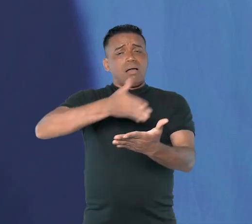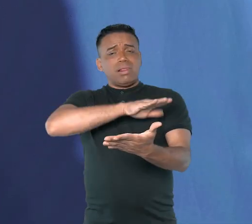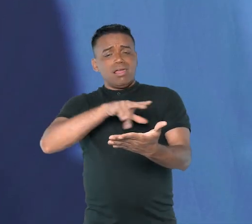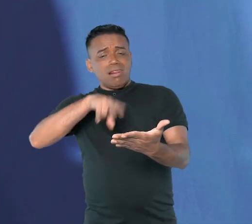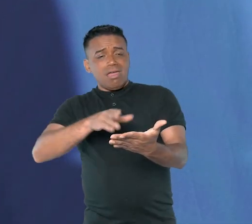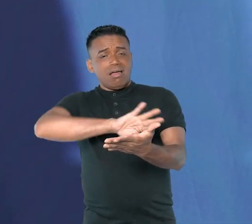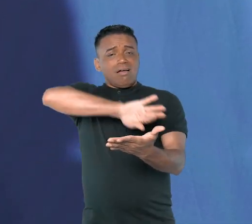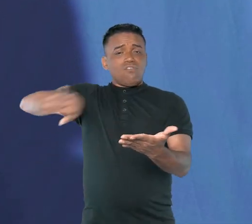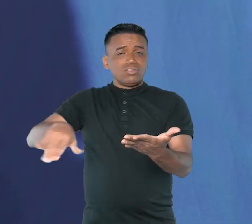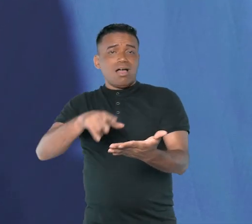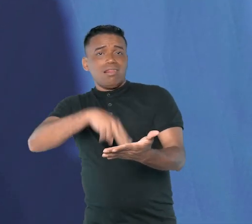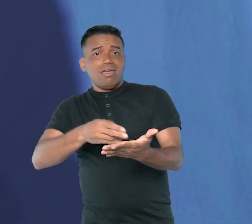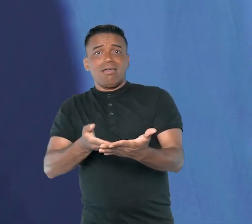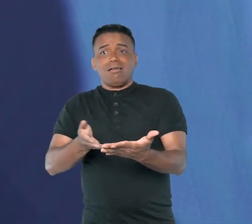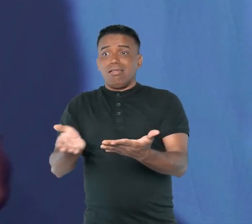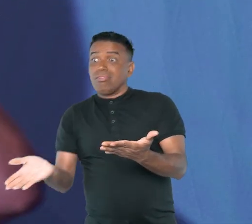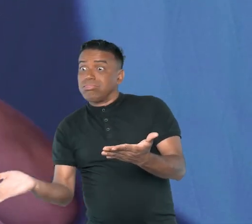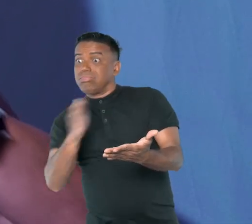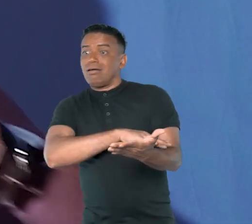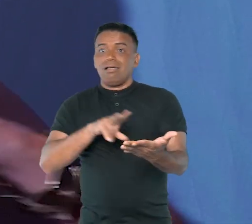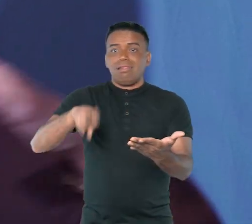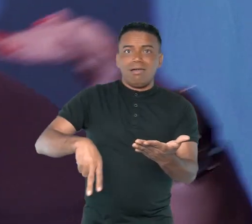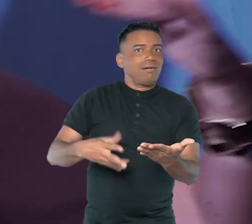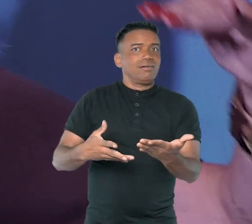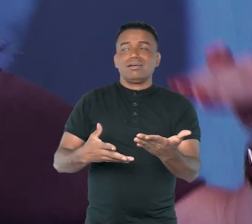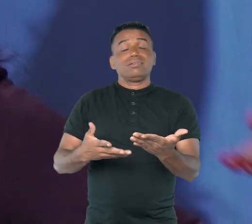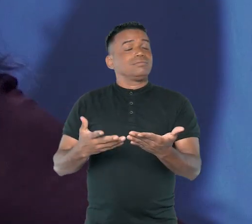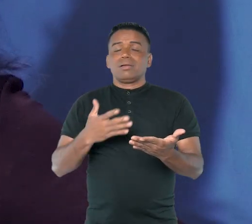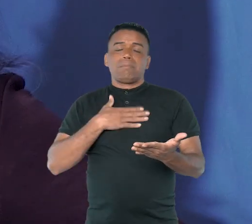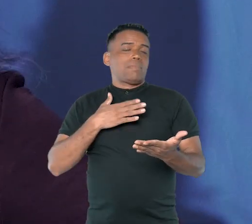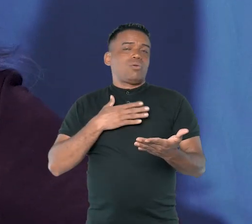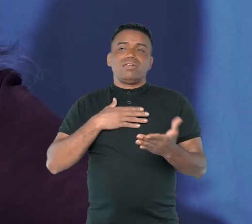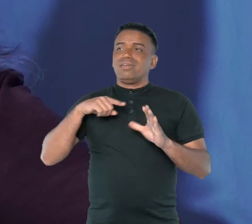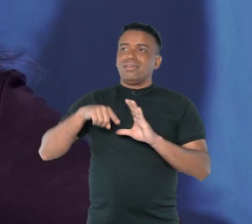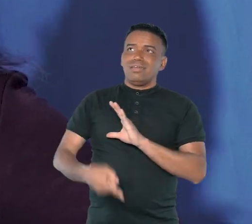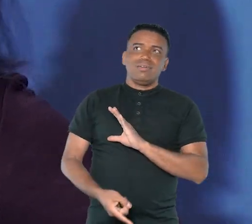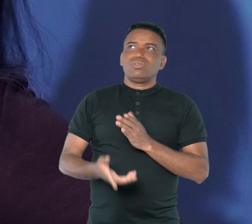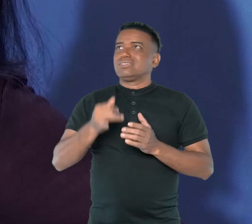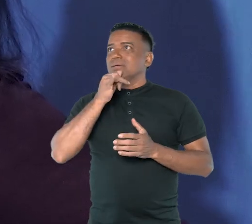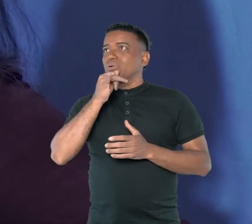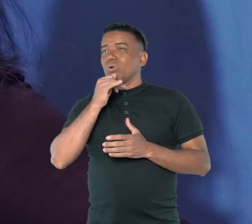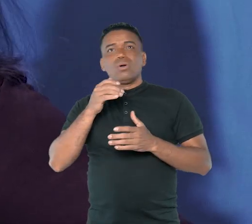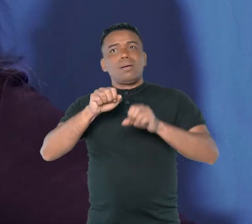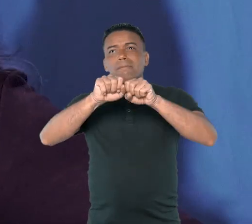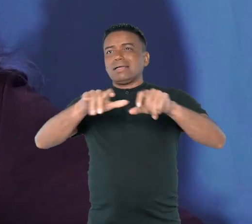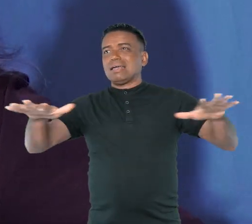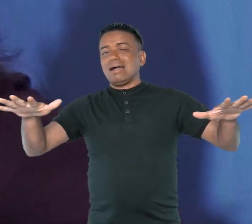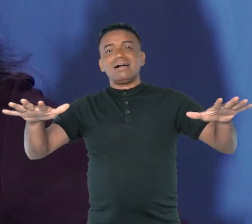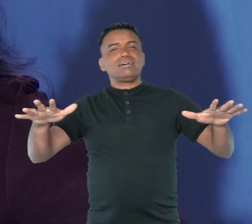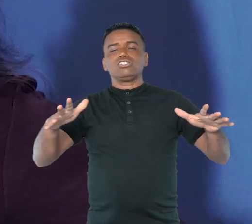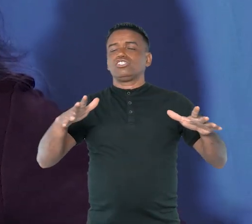livro que, de alguma forma, você vai mergulhando num outro tipo de paisagem, até chegar num lugar que é muito frio, e